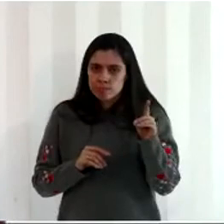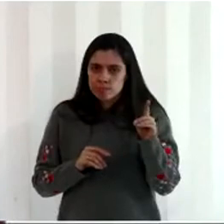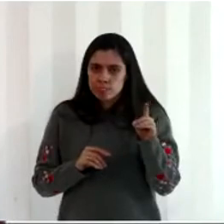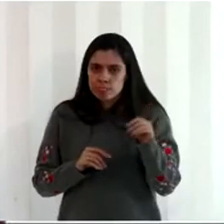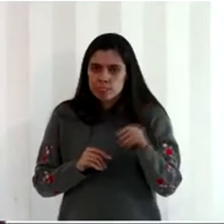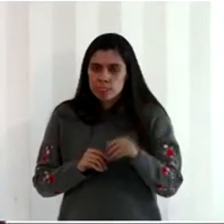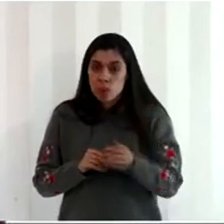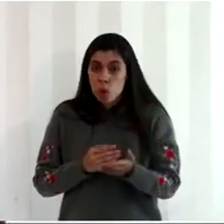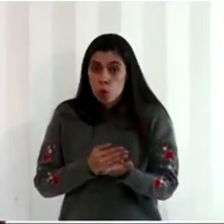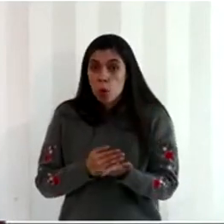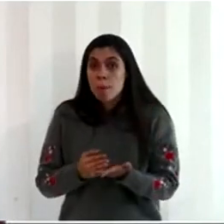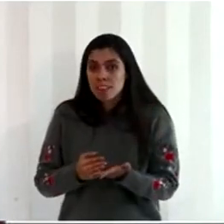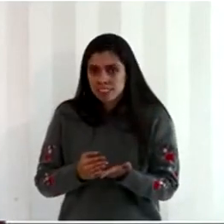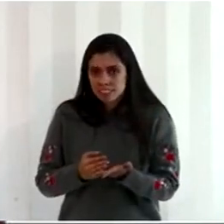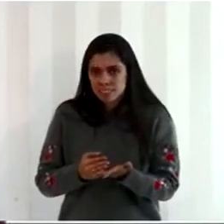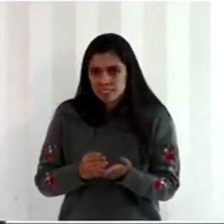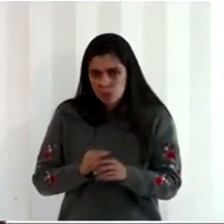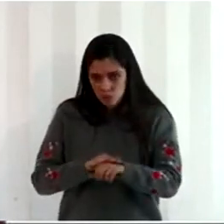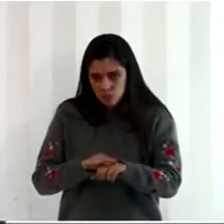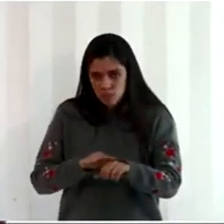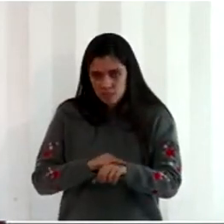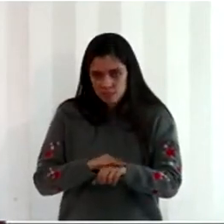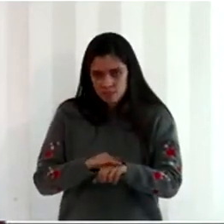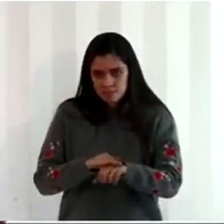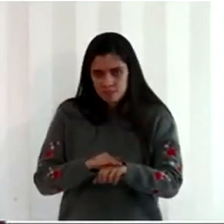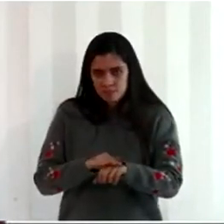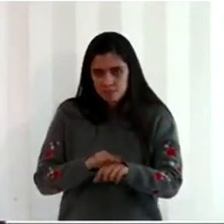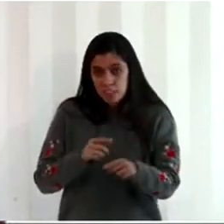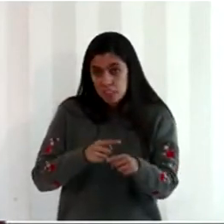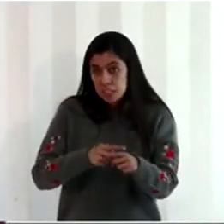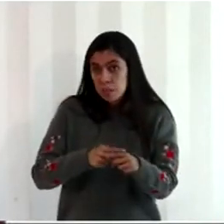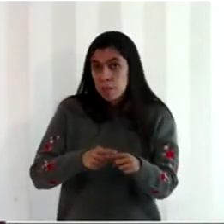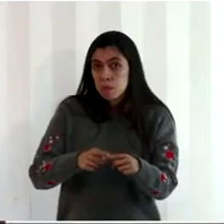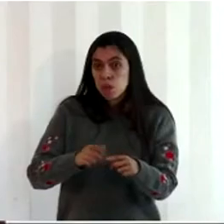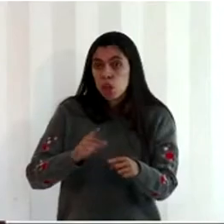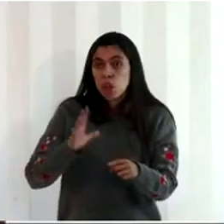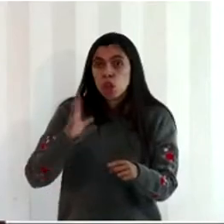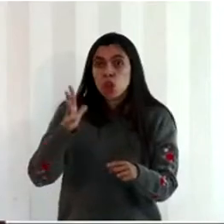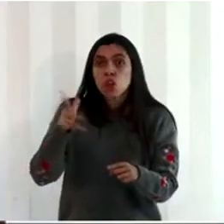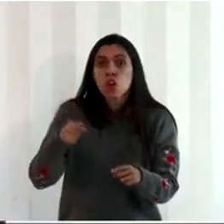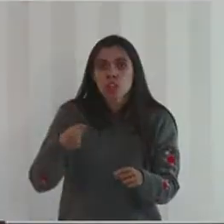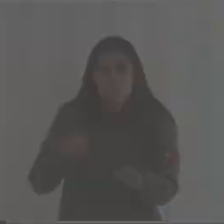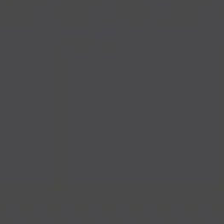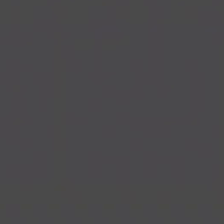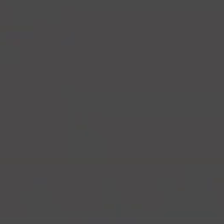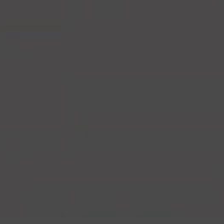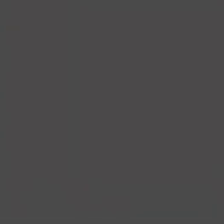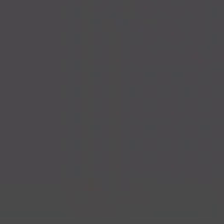continuar ao longo dessa semana. Fale com o Senhor, Ele quer ouvir o seu clamor.